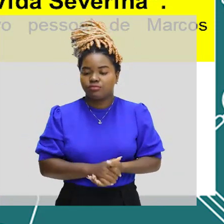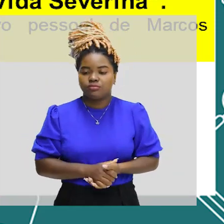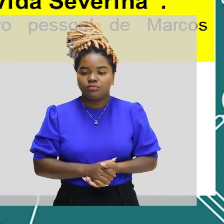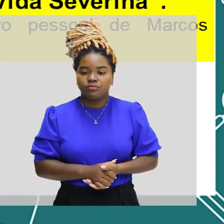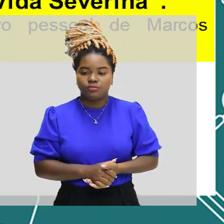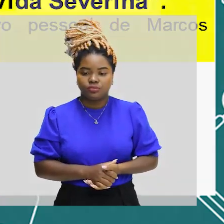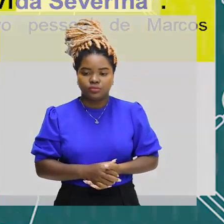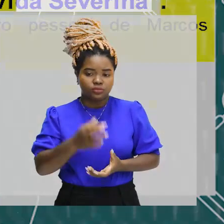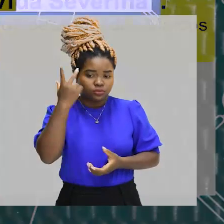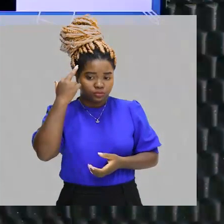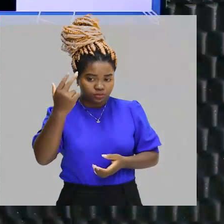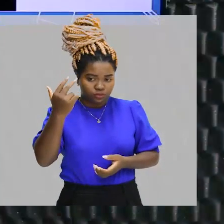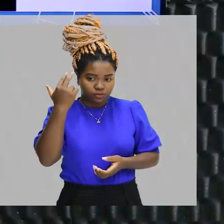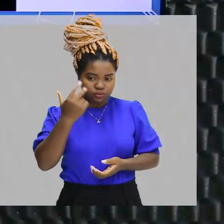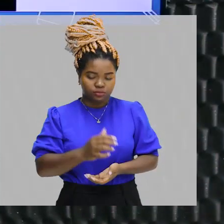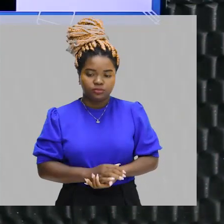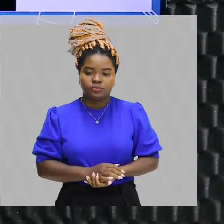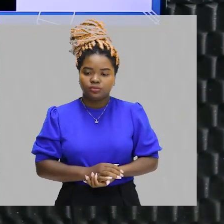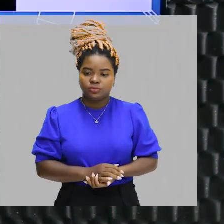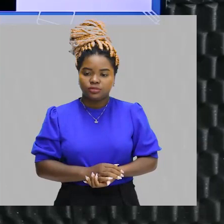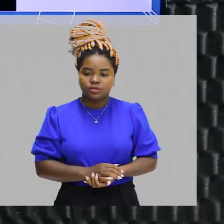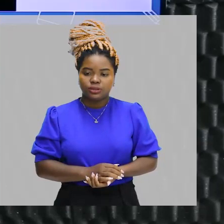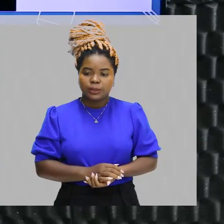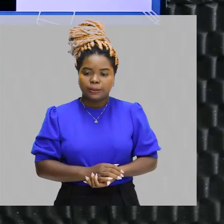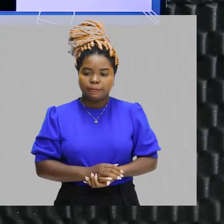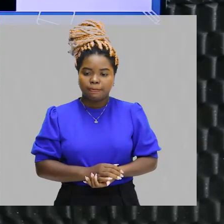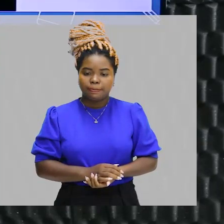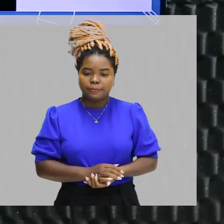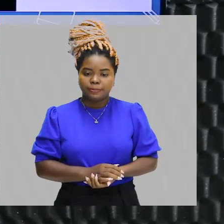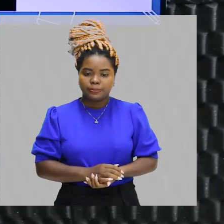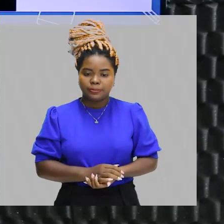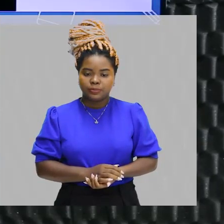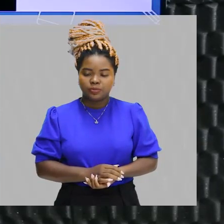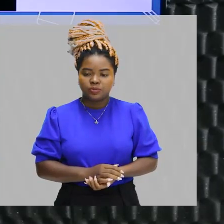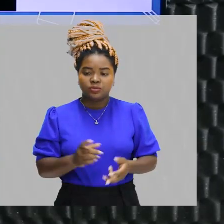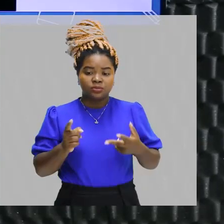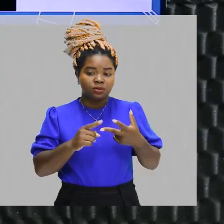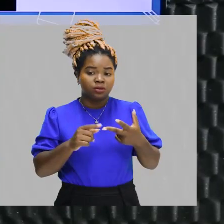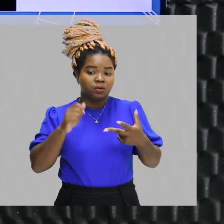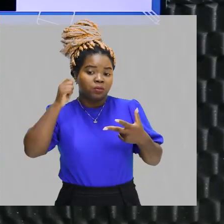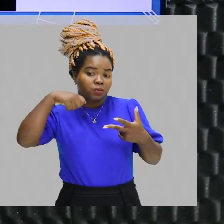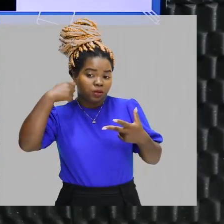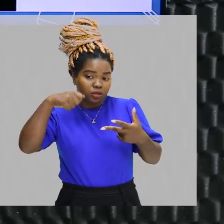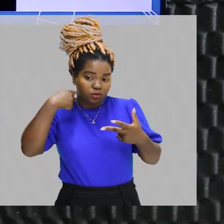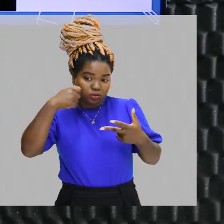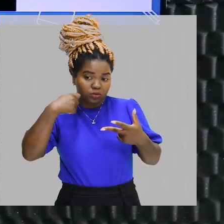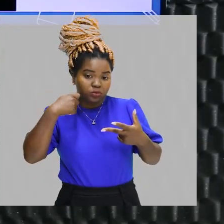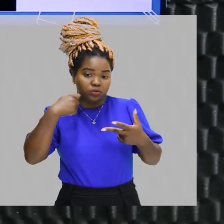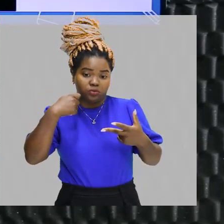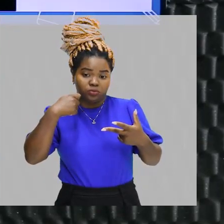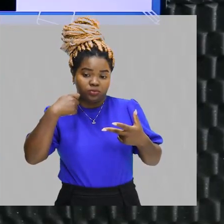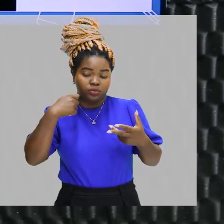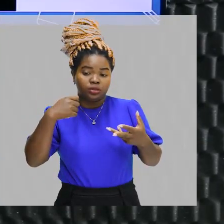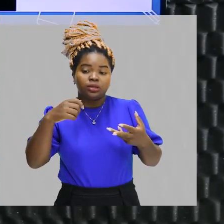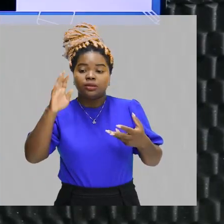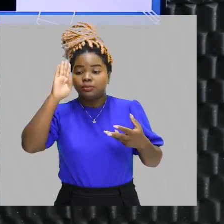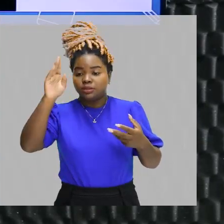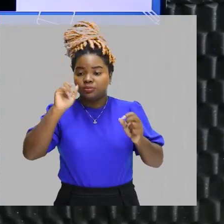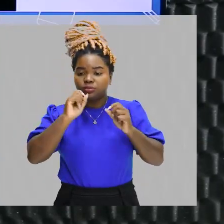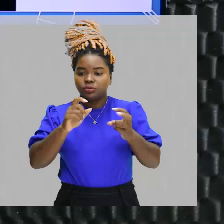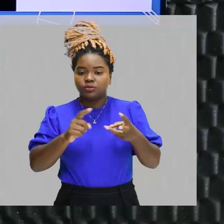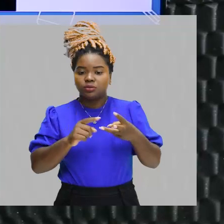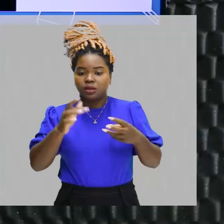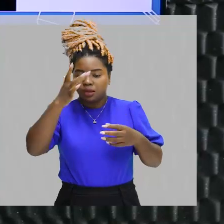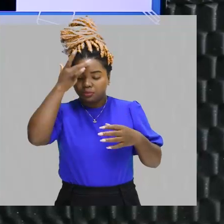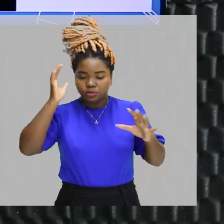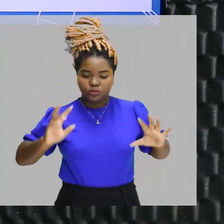tem uma história a ser contada, né? Um ator para contar a história e principalmente um